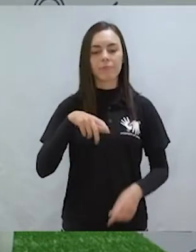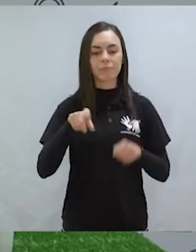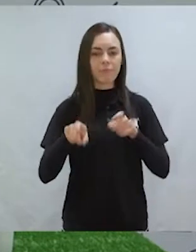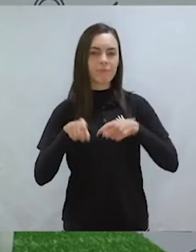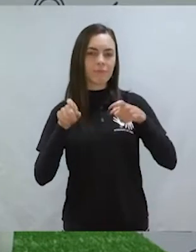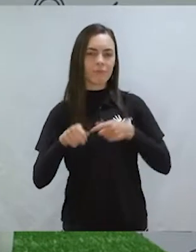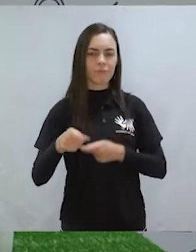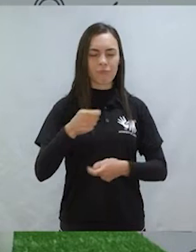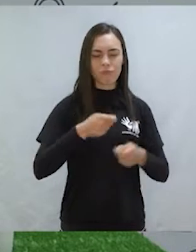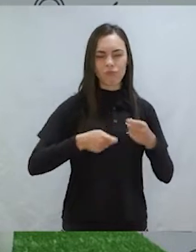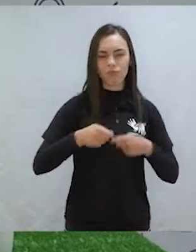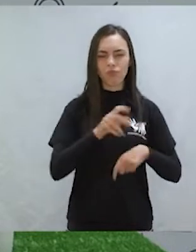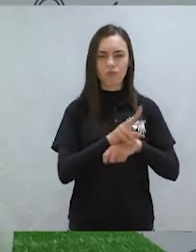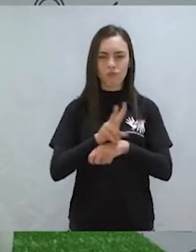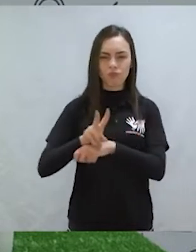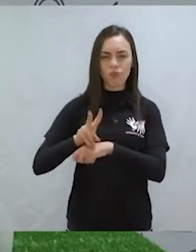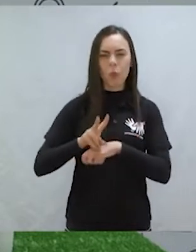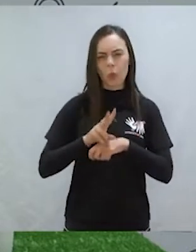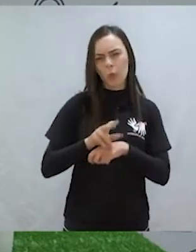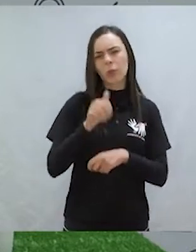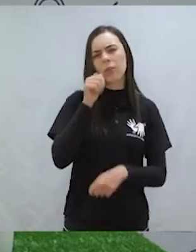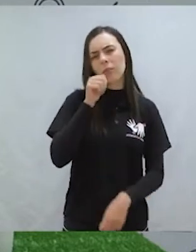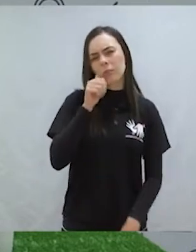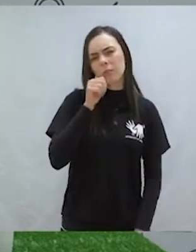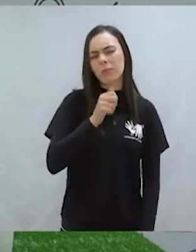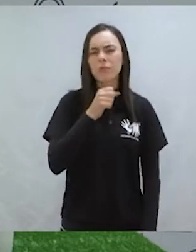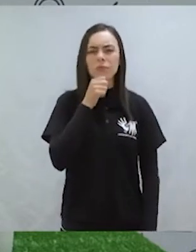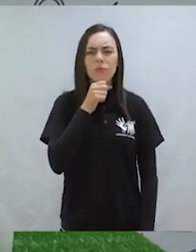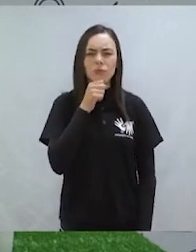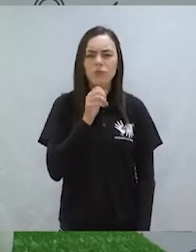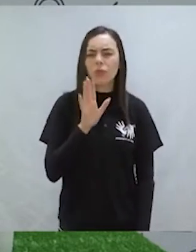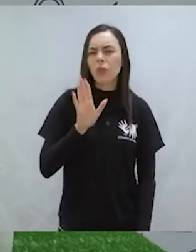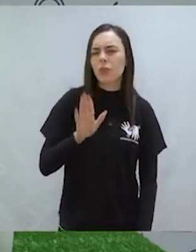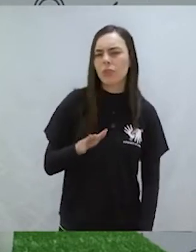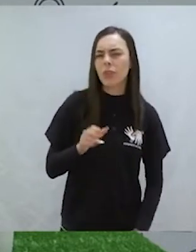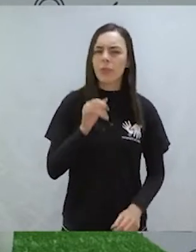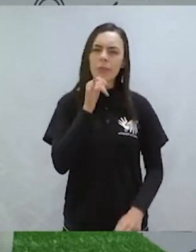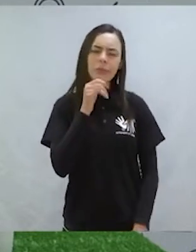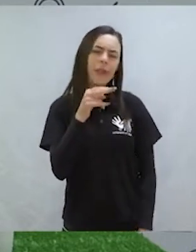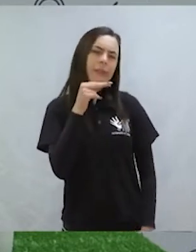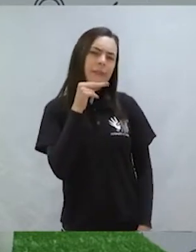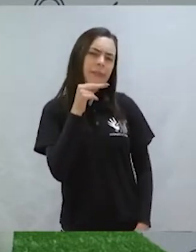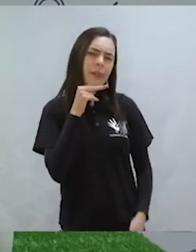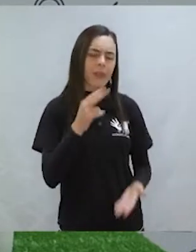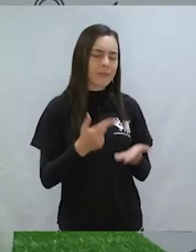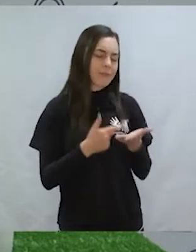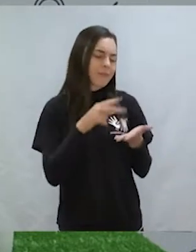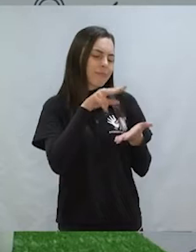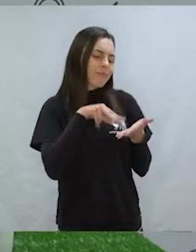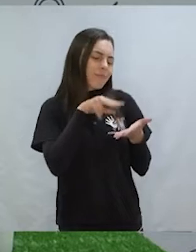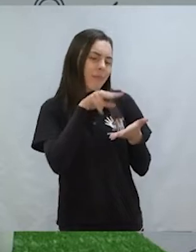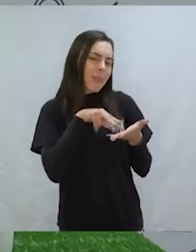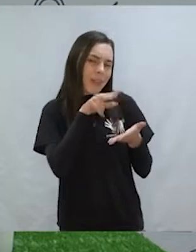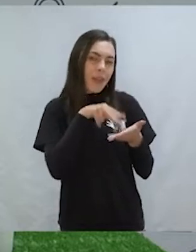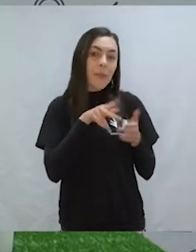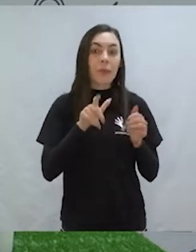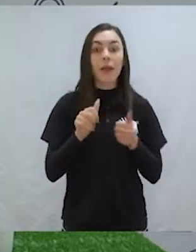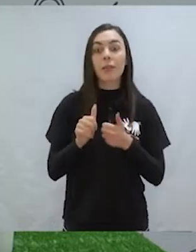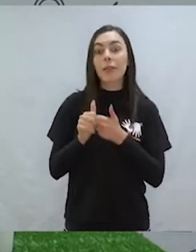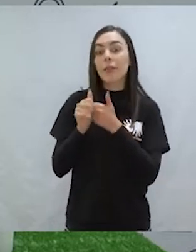esse sítio aqui, ok? E é uma senhora, ela gosta de ler histórias para os netinhos e tudo mais, mas ela